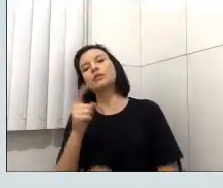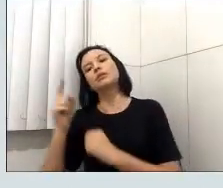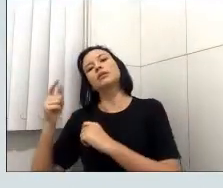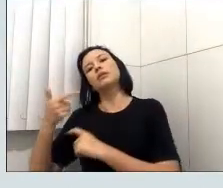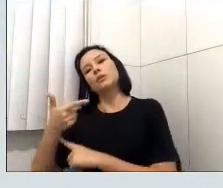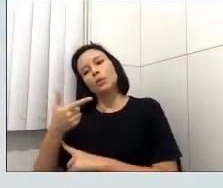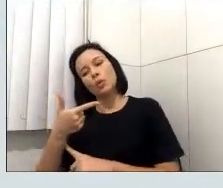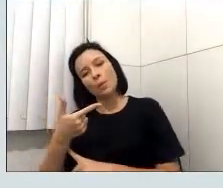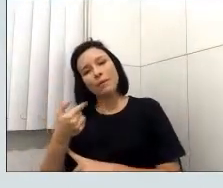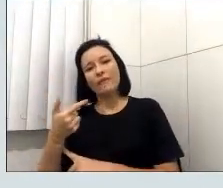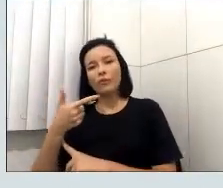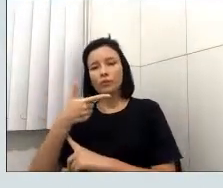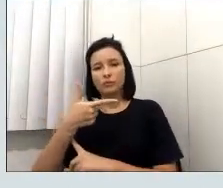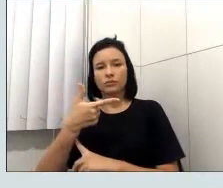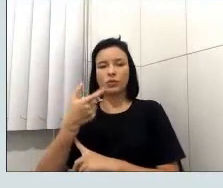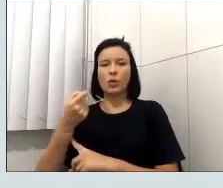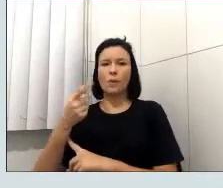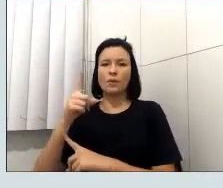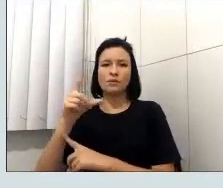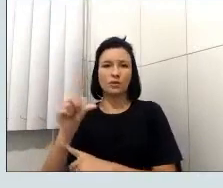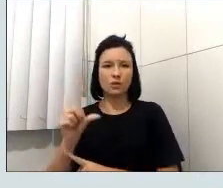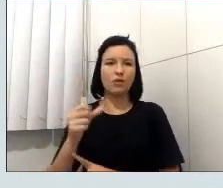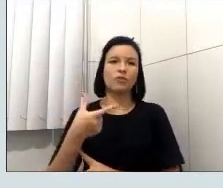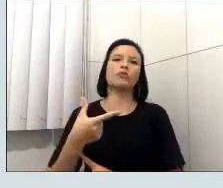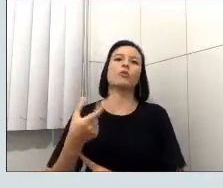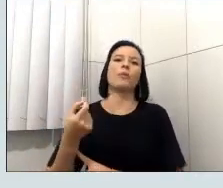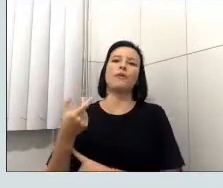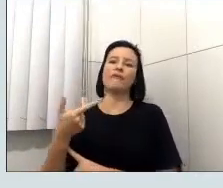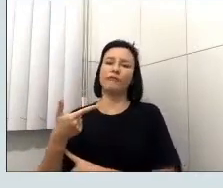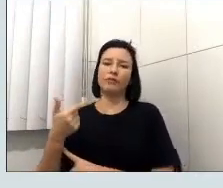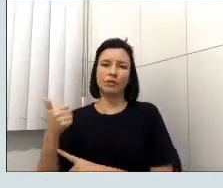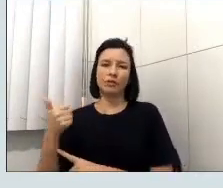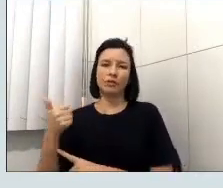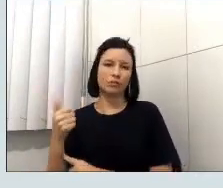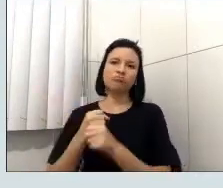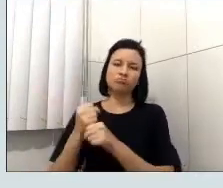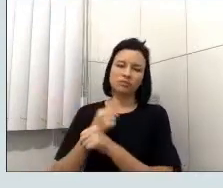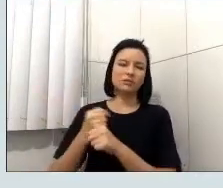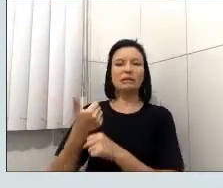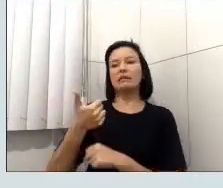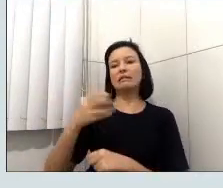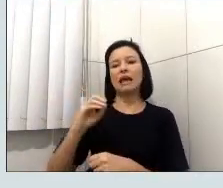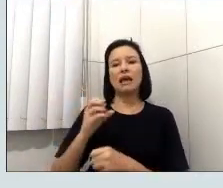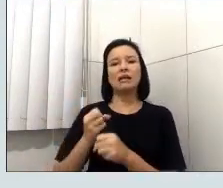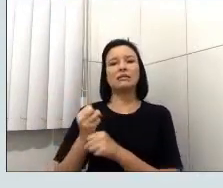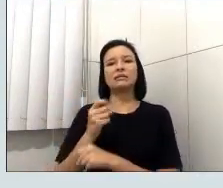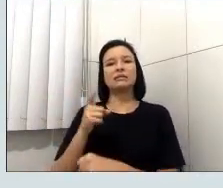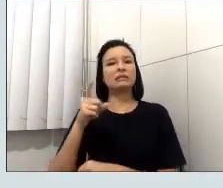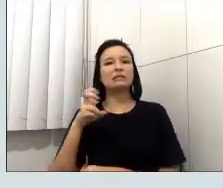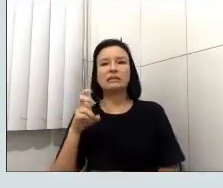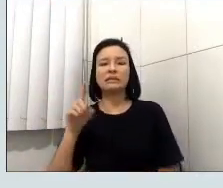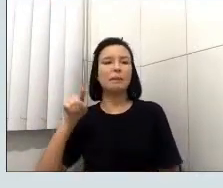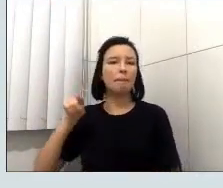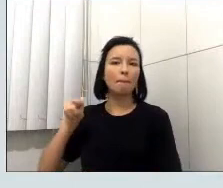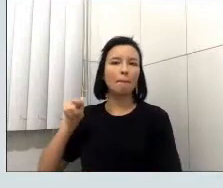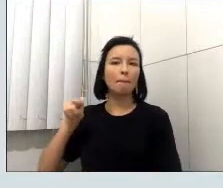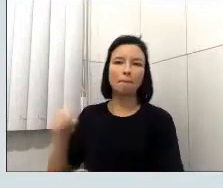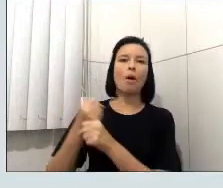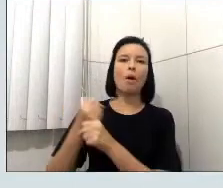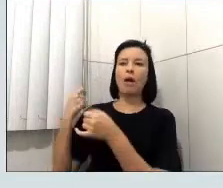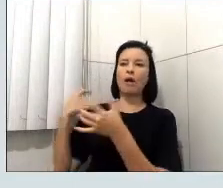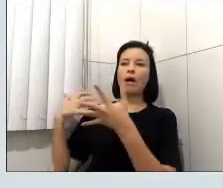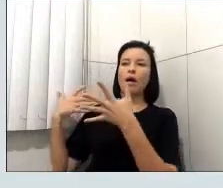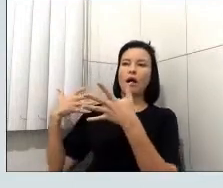2019, interferindo no material que tem 10, 15 mil anos. Então, a gente